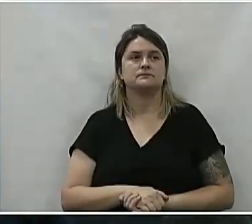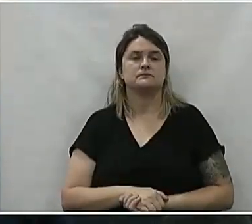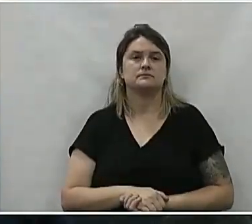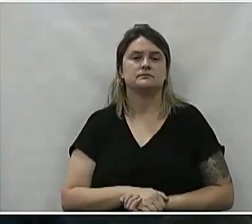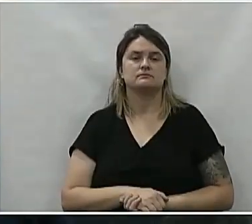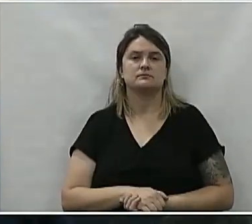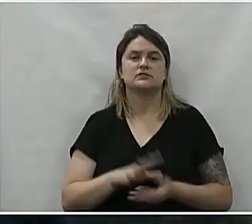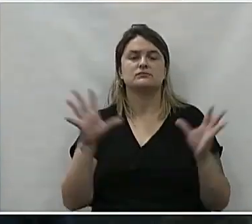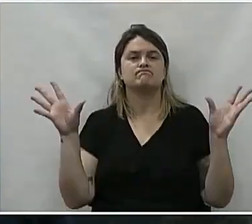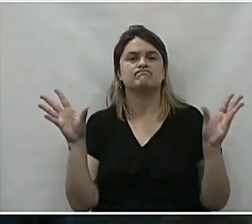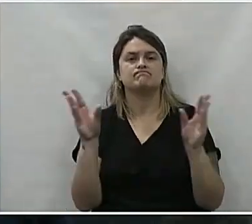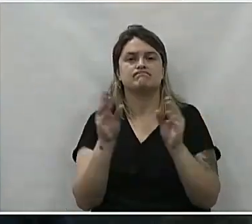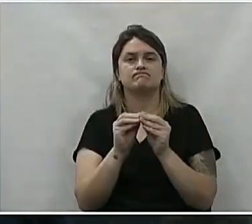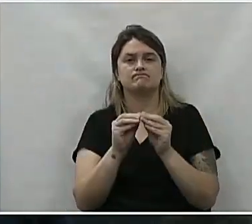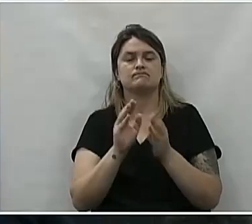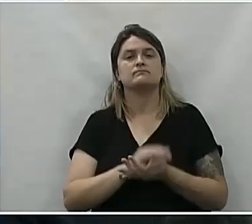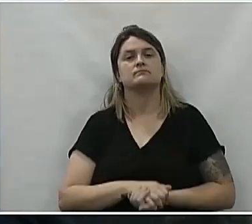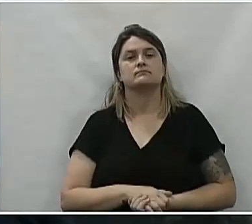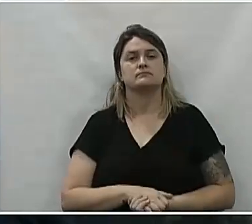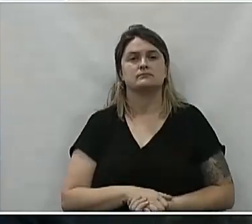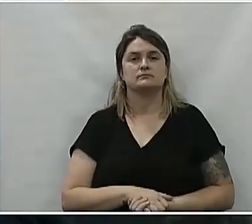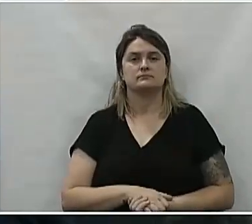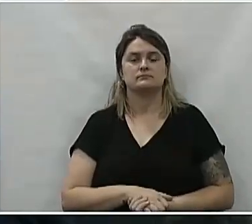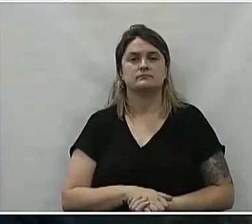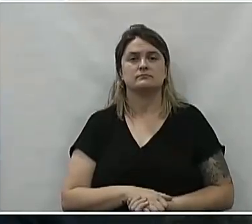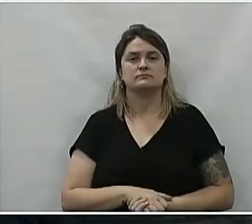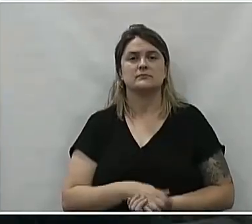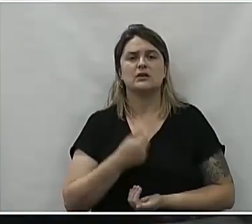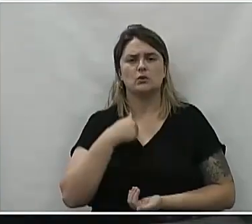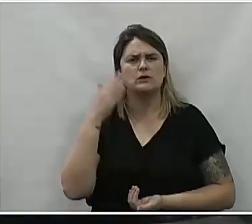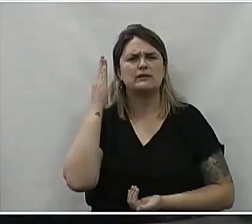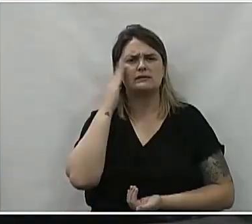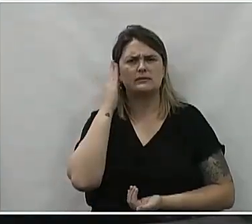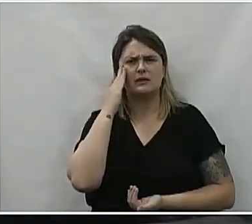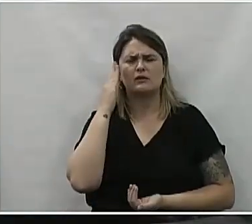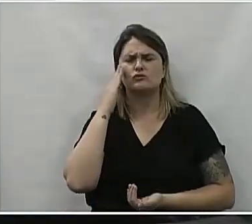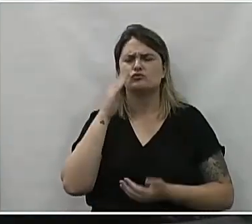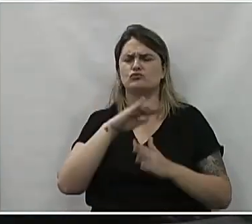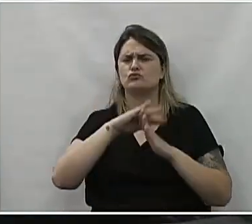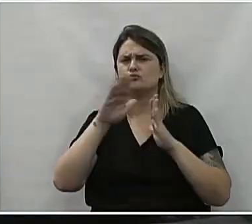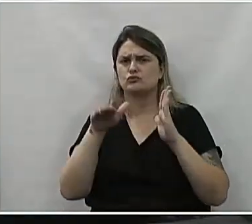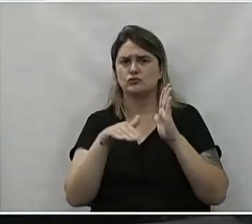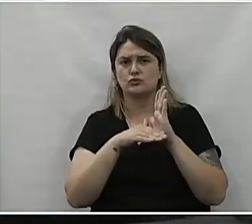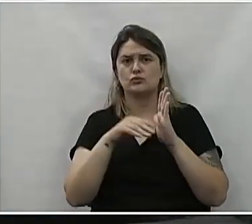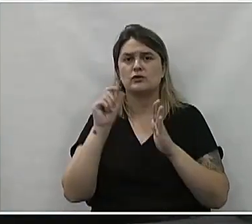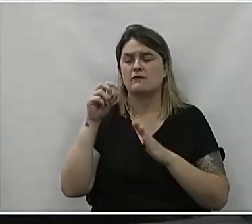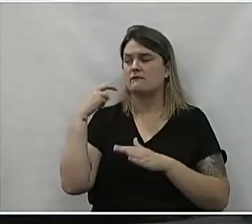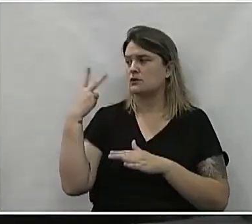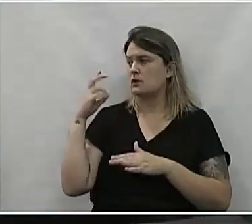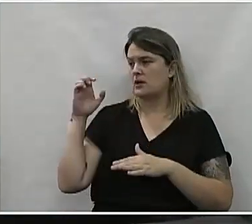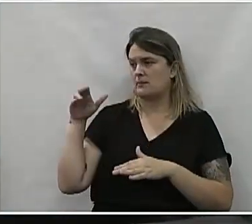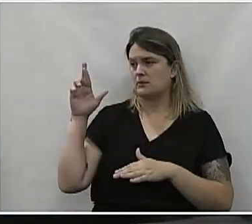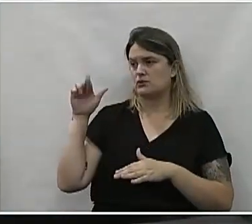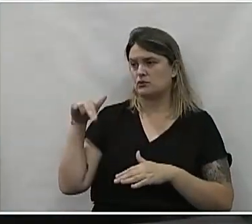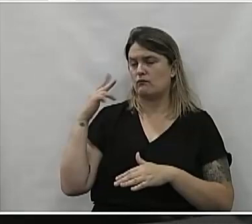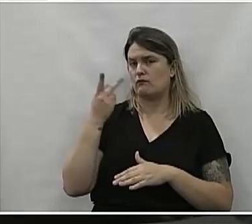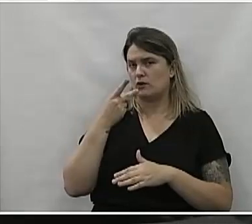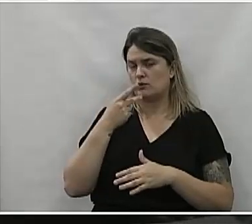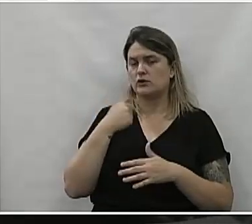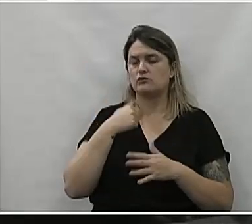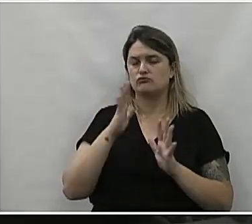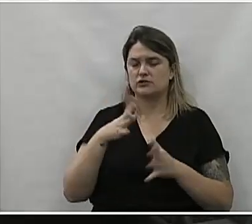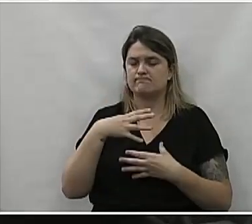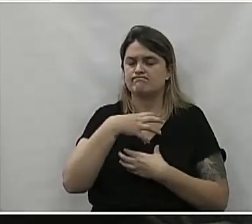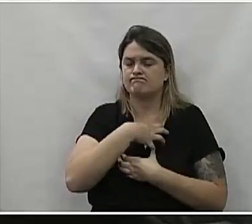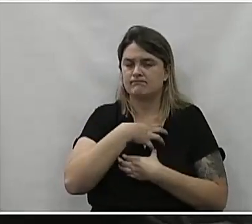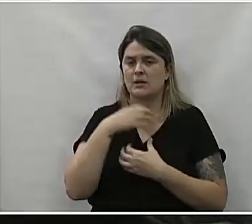E só para finalizar Dizer que entendo Todas as colocações Tanto do vereador Emerson Já expressei